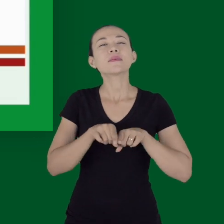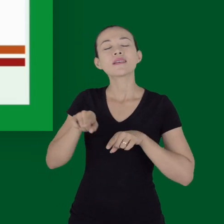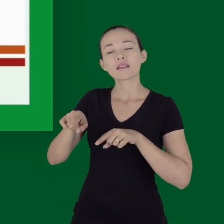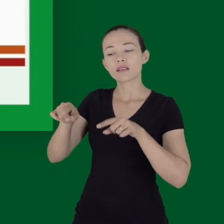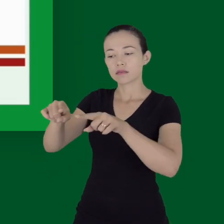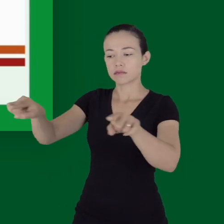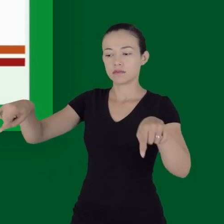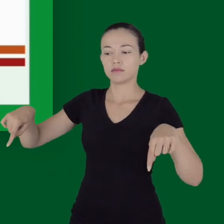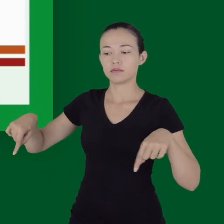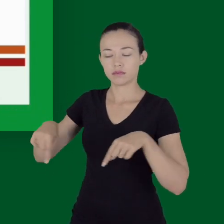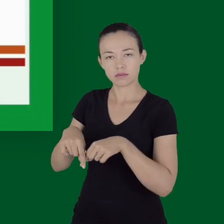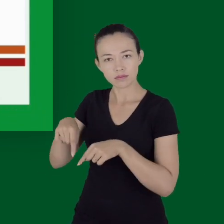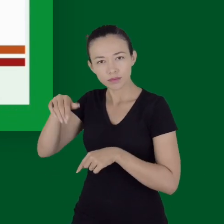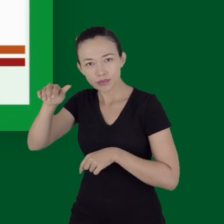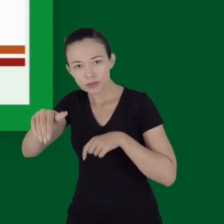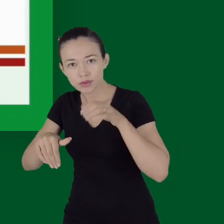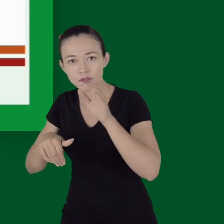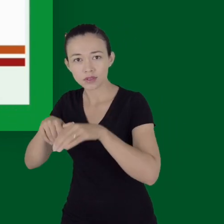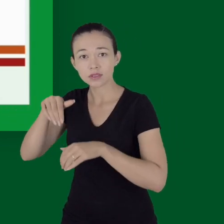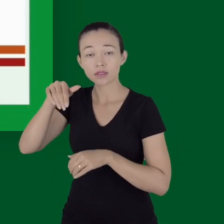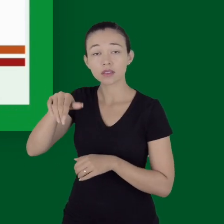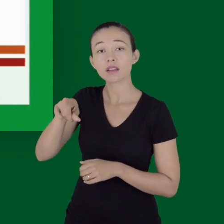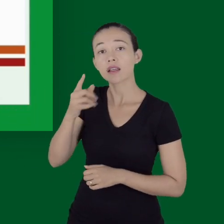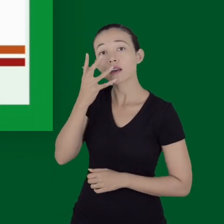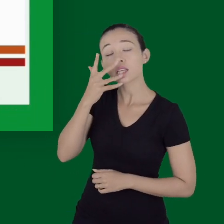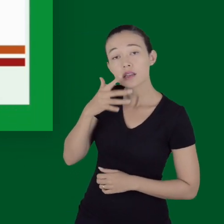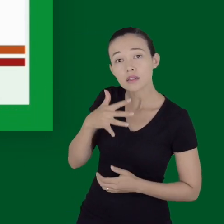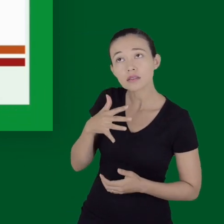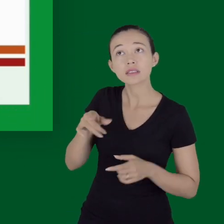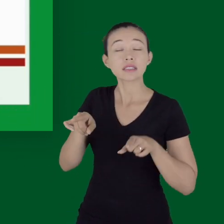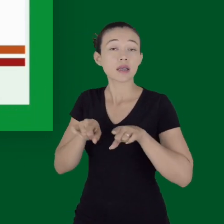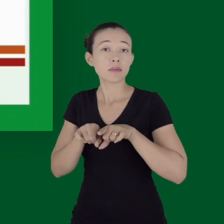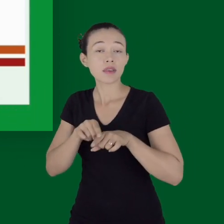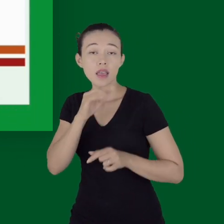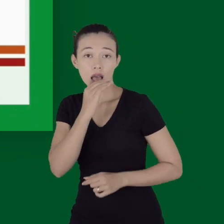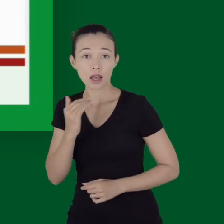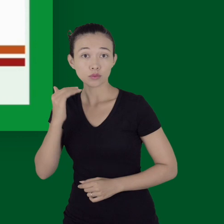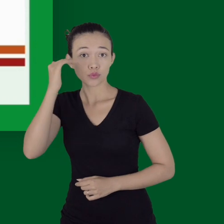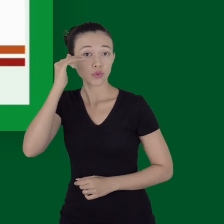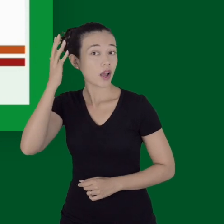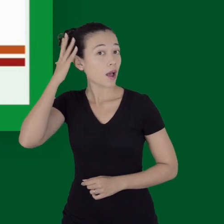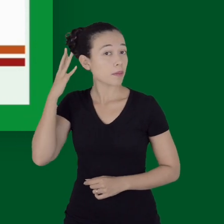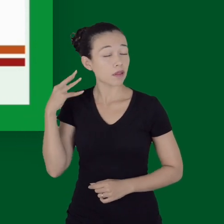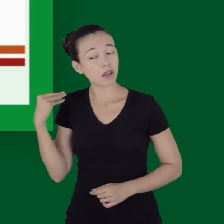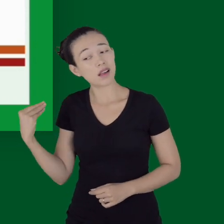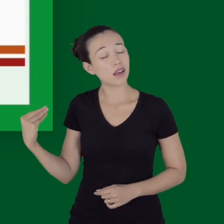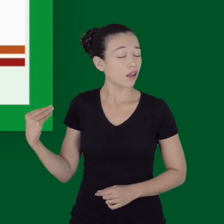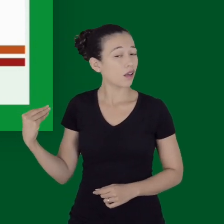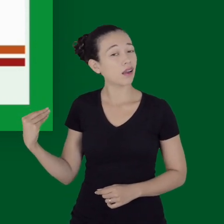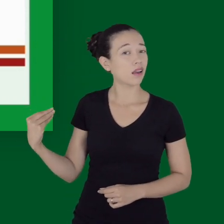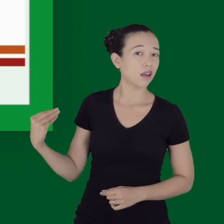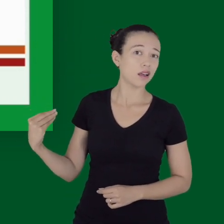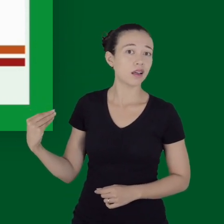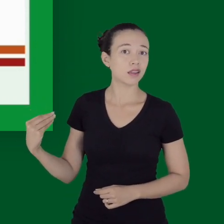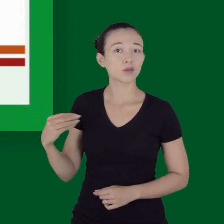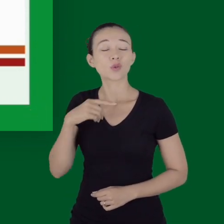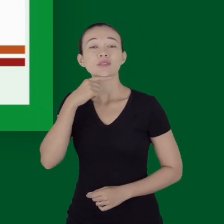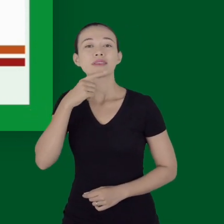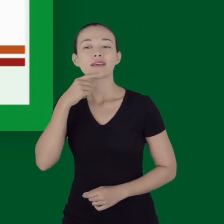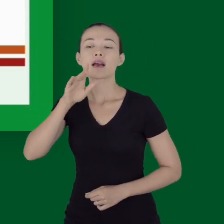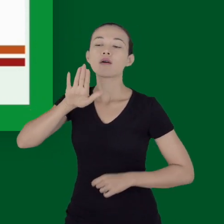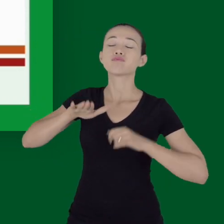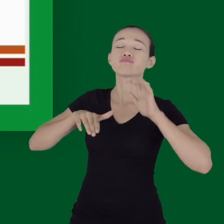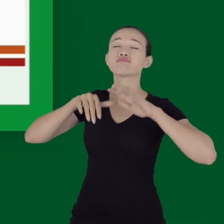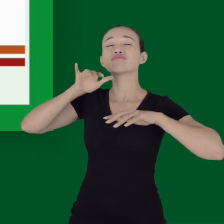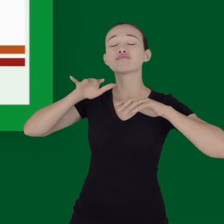muitas vezes em piscinas, o afogamento está relacionado a crianças e até mesmo adultos, né, que prendem